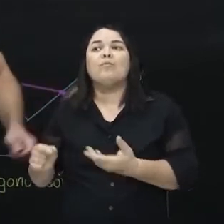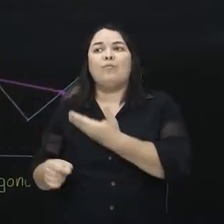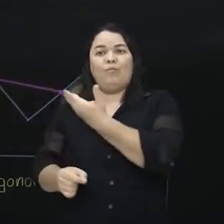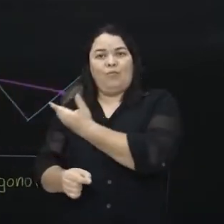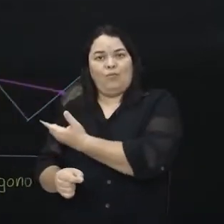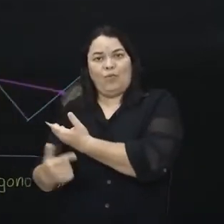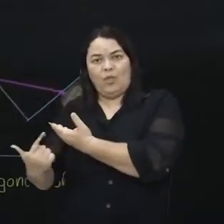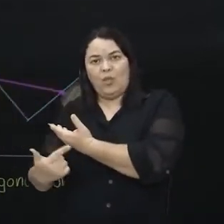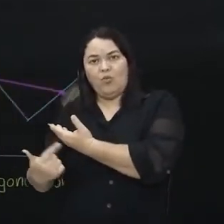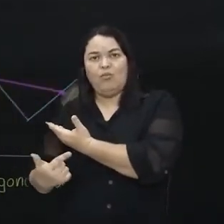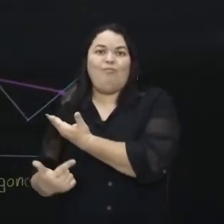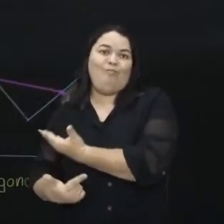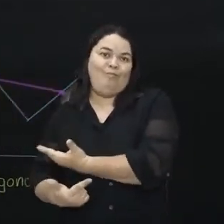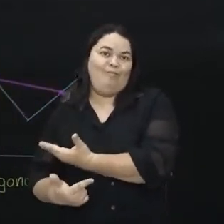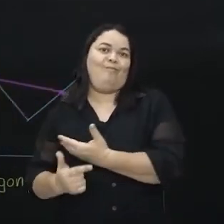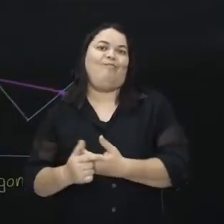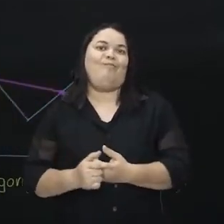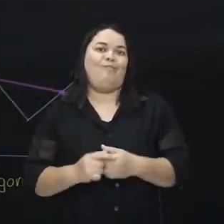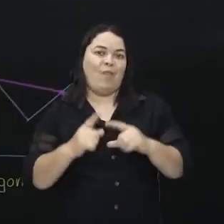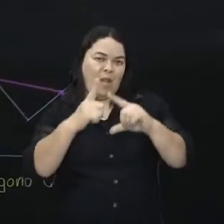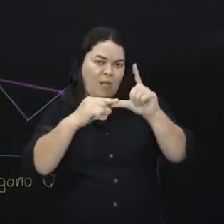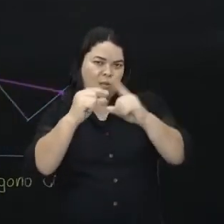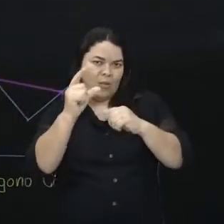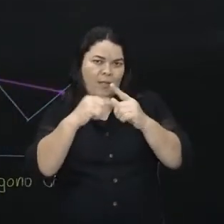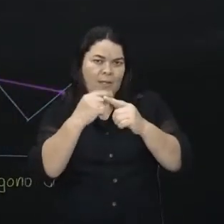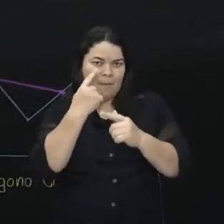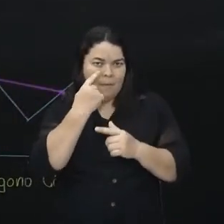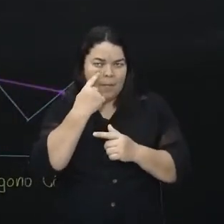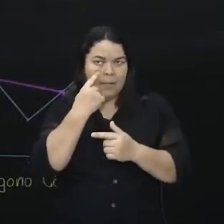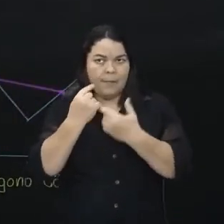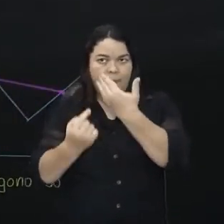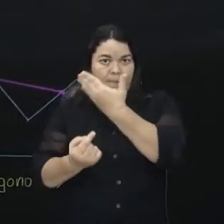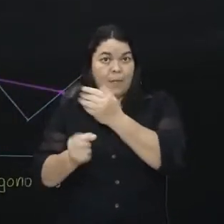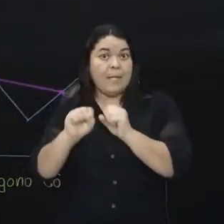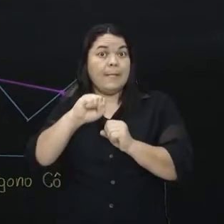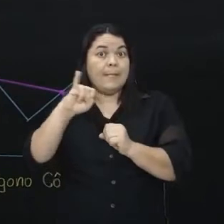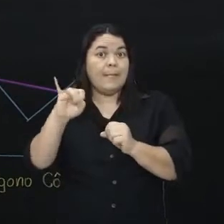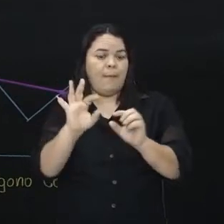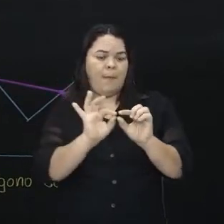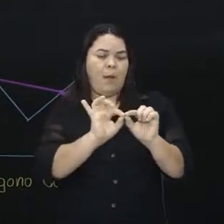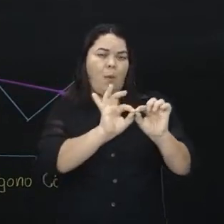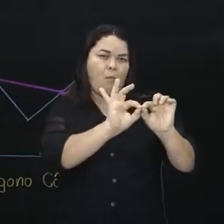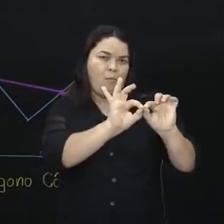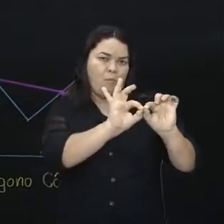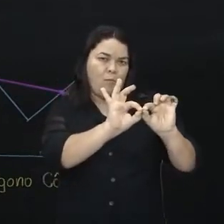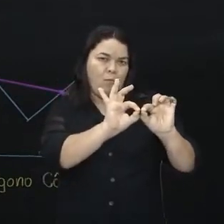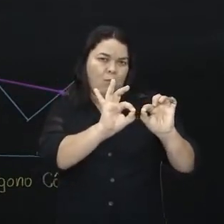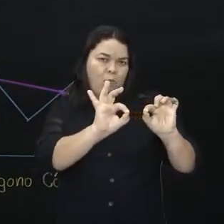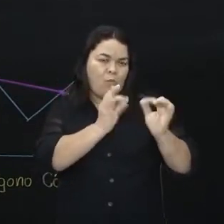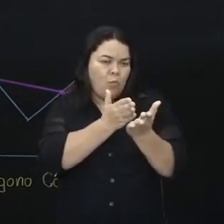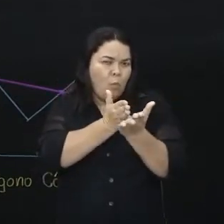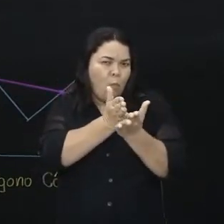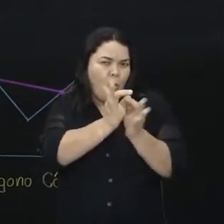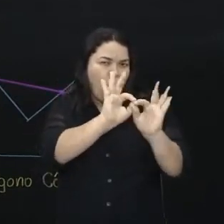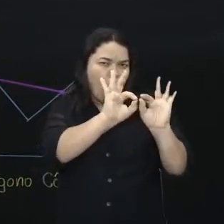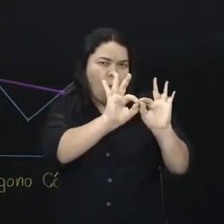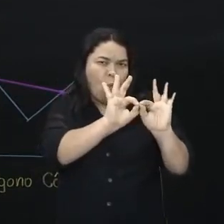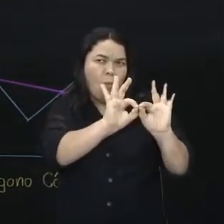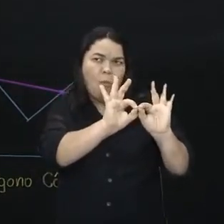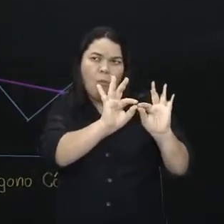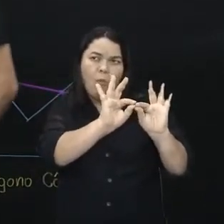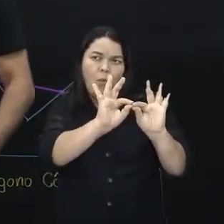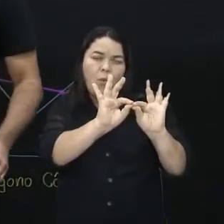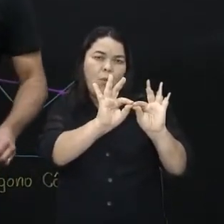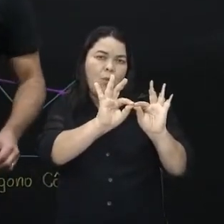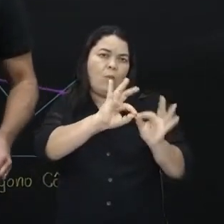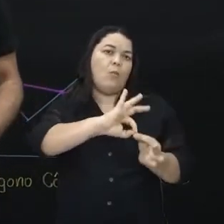côncavo, pois se eu pegar uma reta e traçar sobre essa figura, repare aqui, por exemplo, ó,